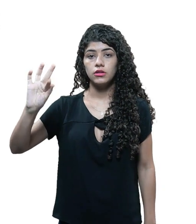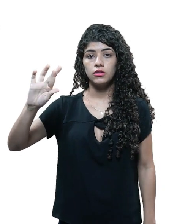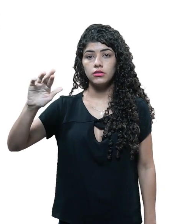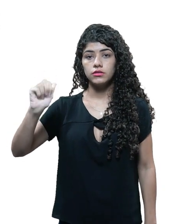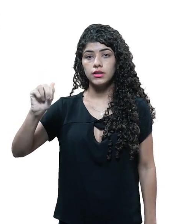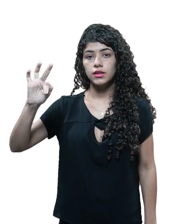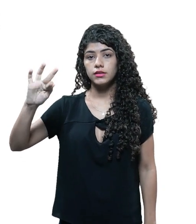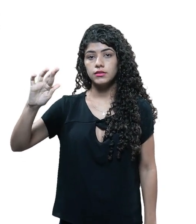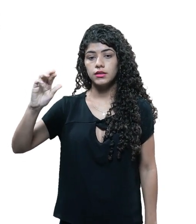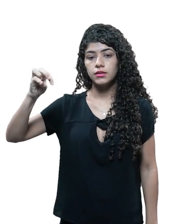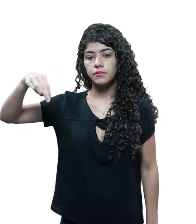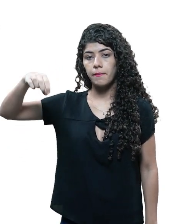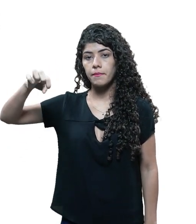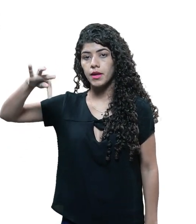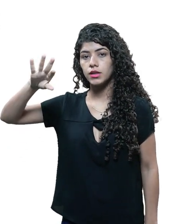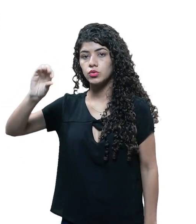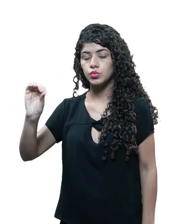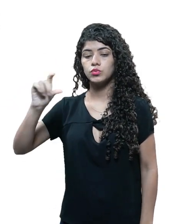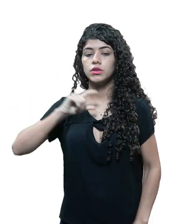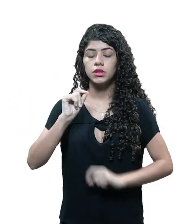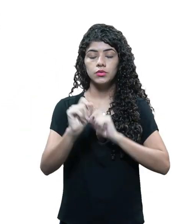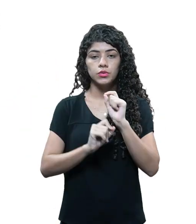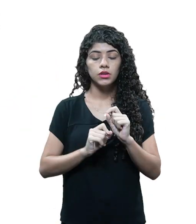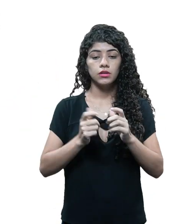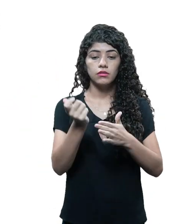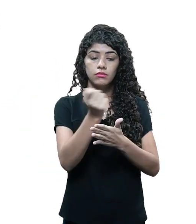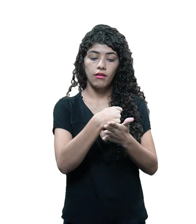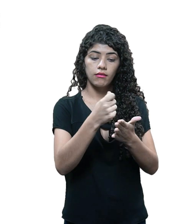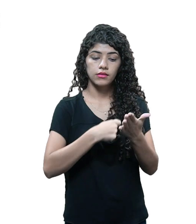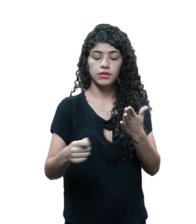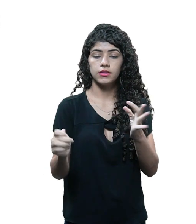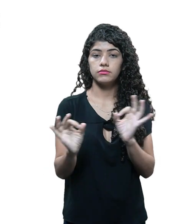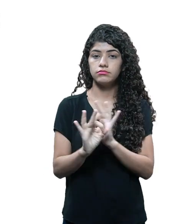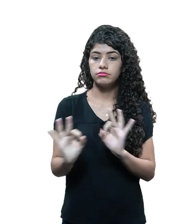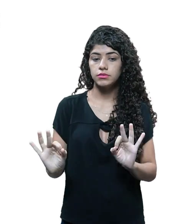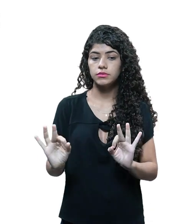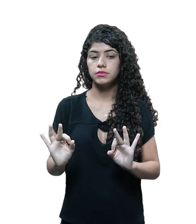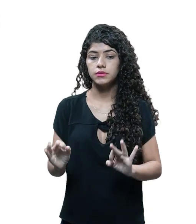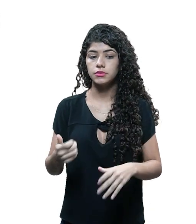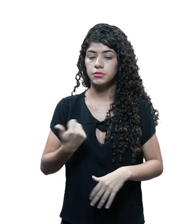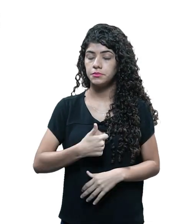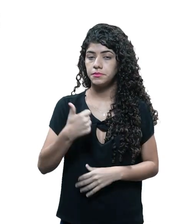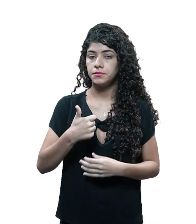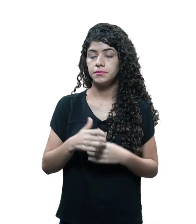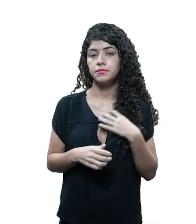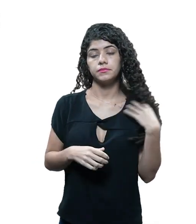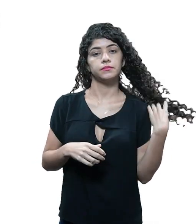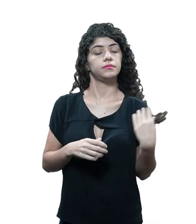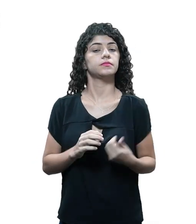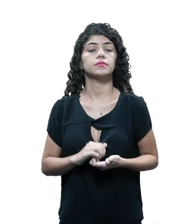Da primeira vez que você termina o roteiro técnico, a escrita seca, esse é o primeiro